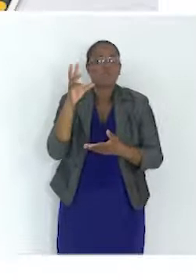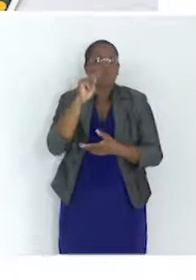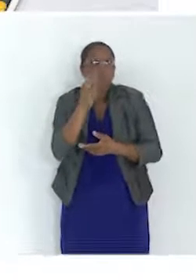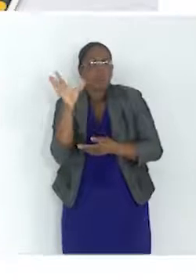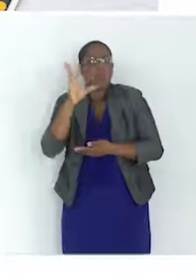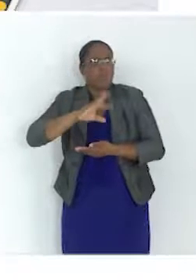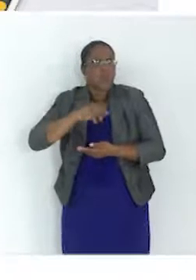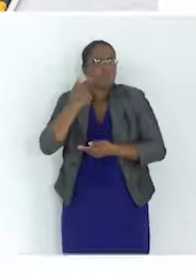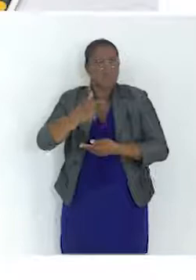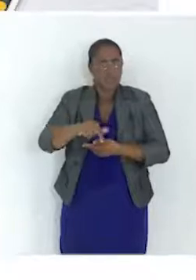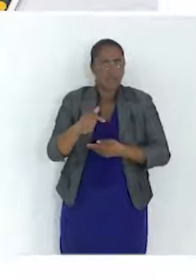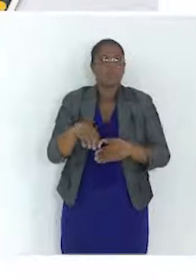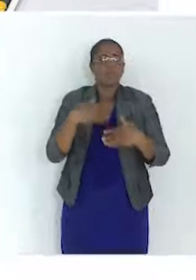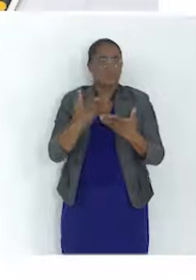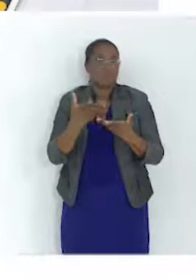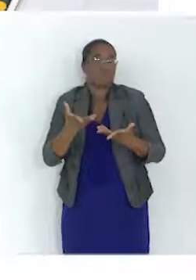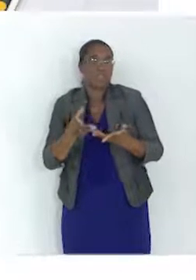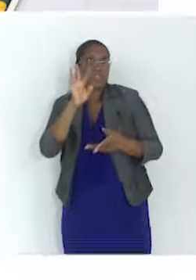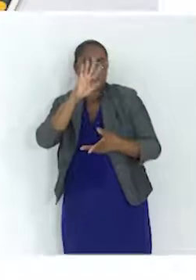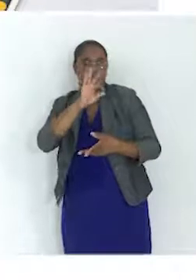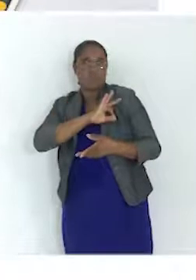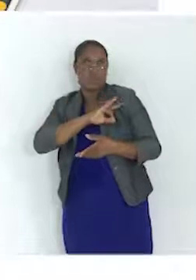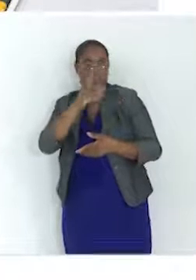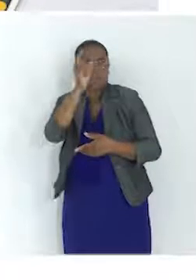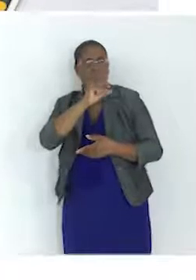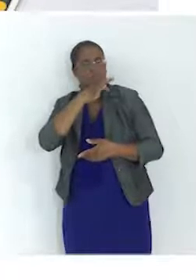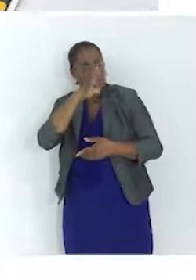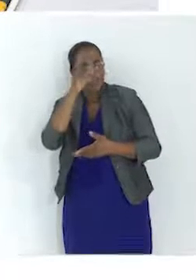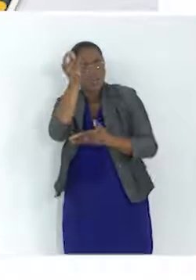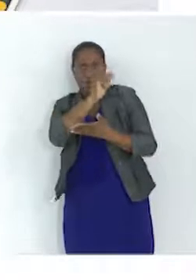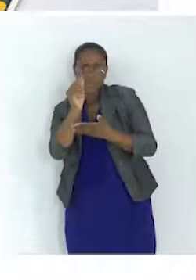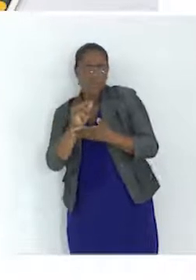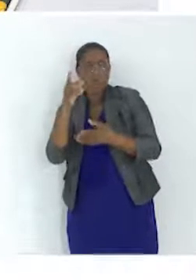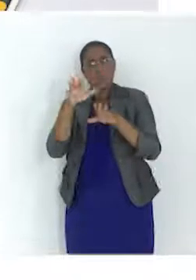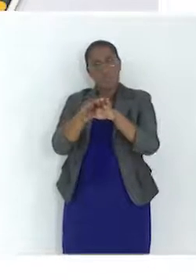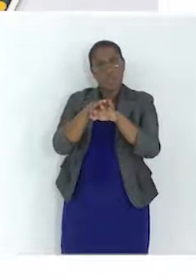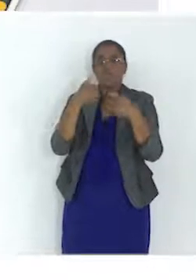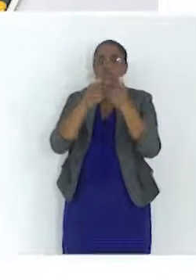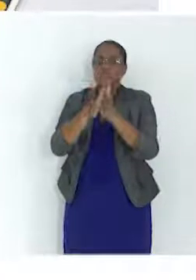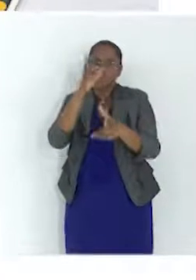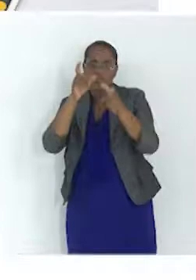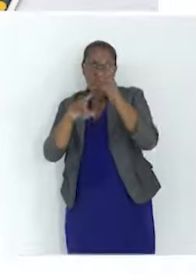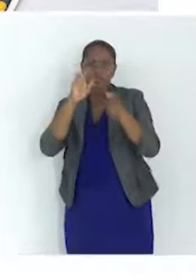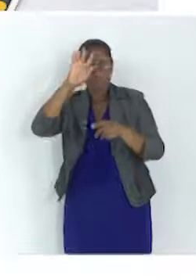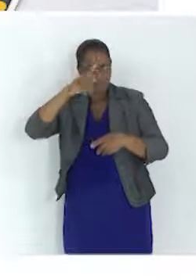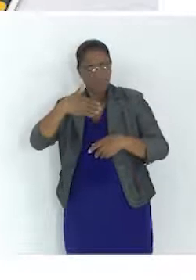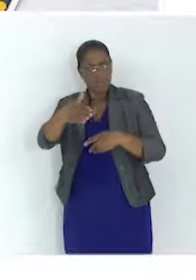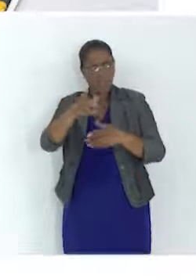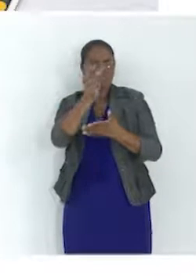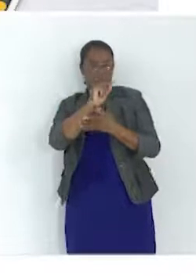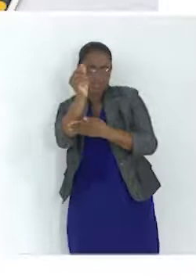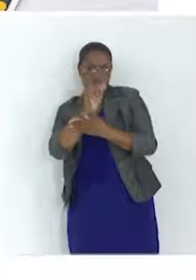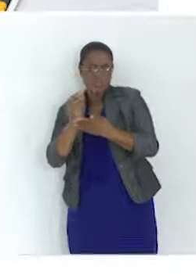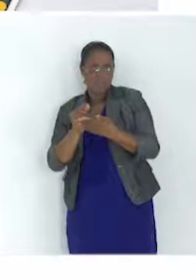professor mandar desenhar um peixe, toda a gente saberá certamente desenhar um peixe. Então vamos ver agora. Os